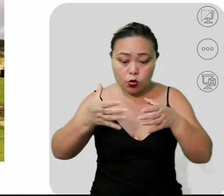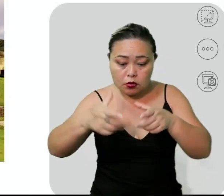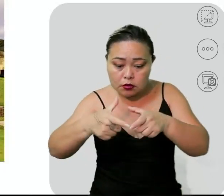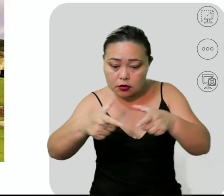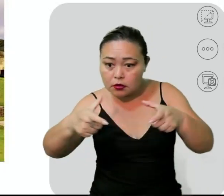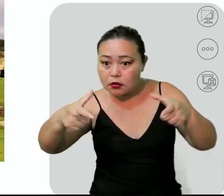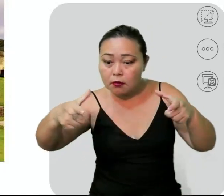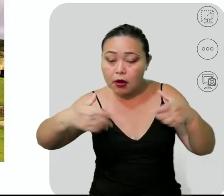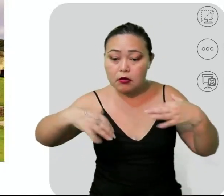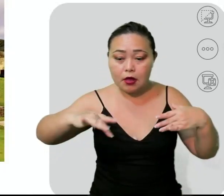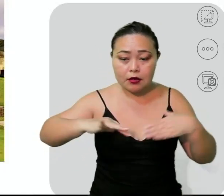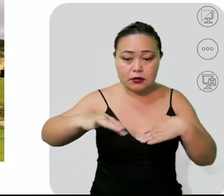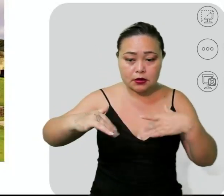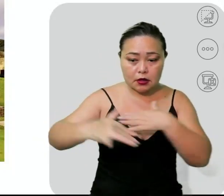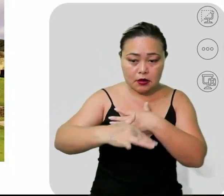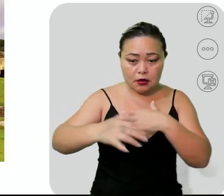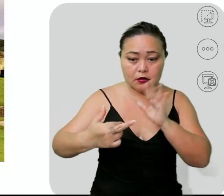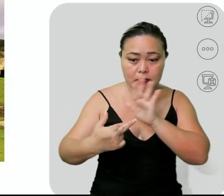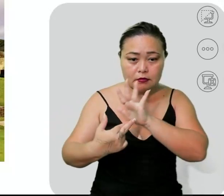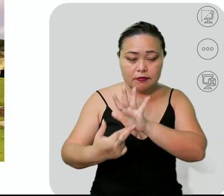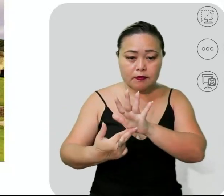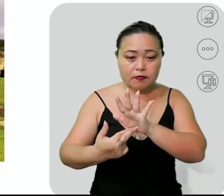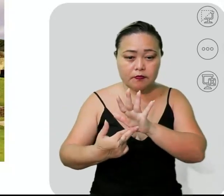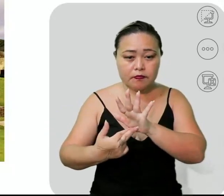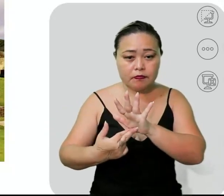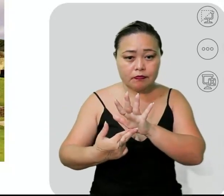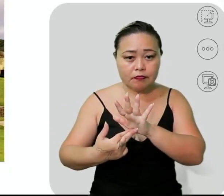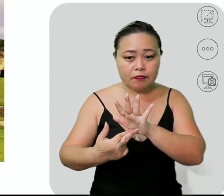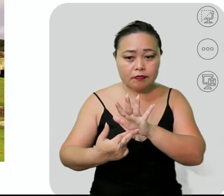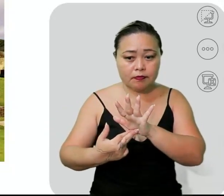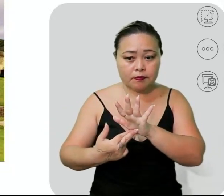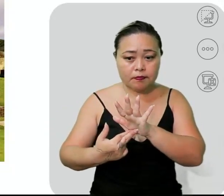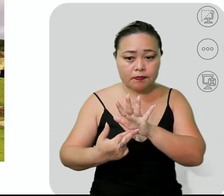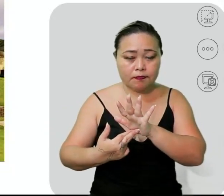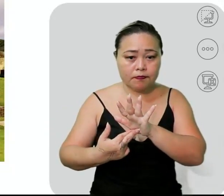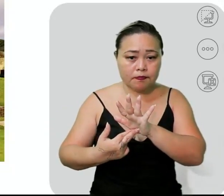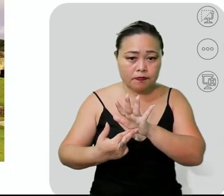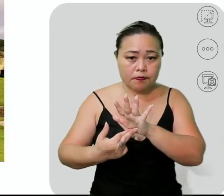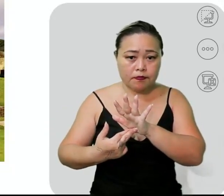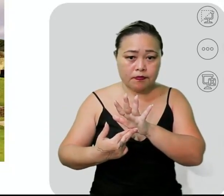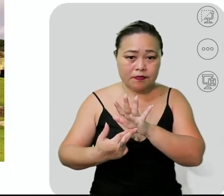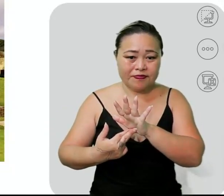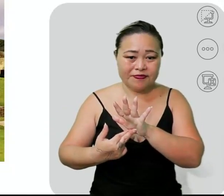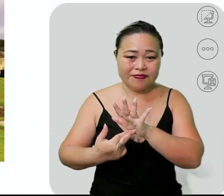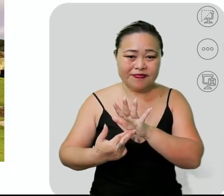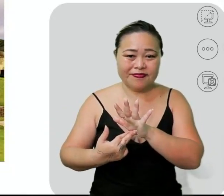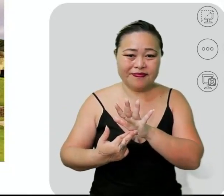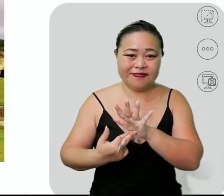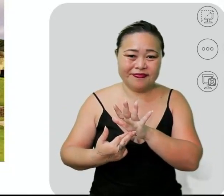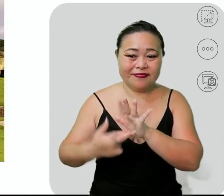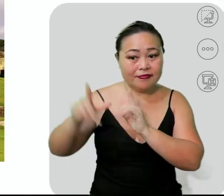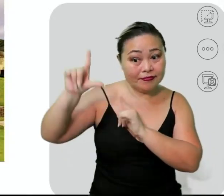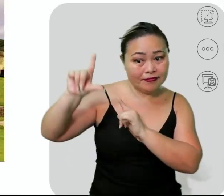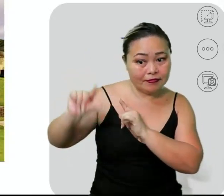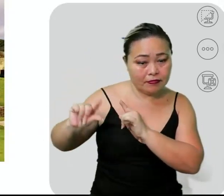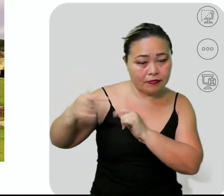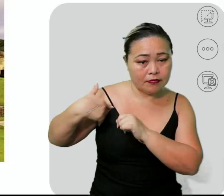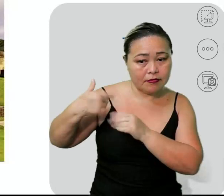cidades representam, né? Se poderia também até baixar o meu tamanho, melhor ainda,